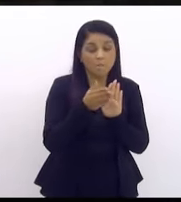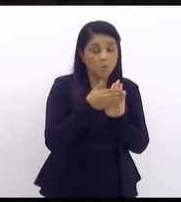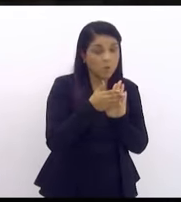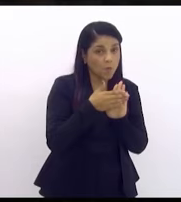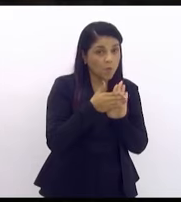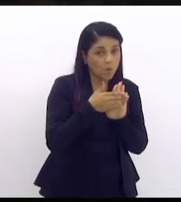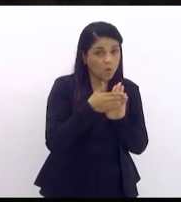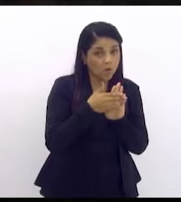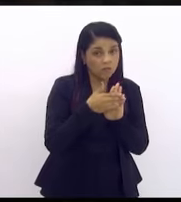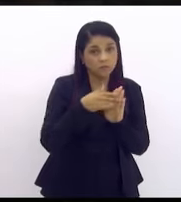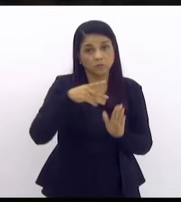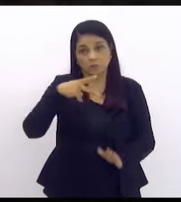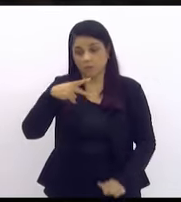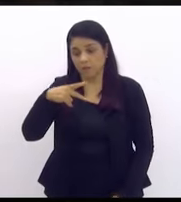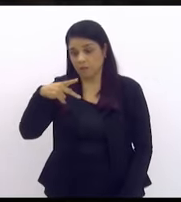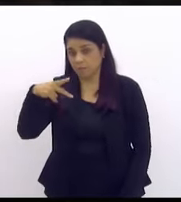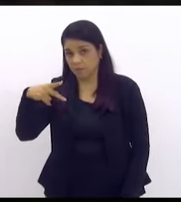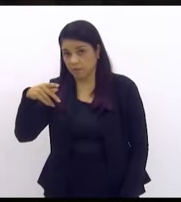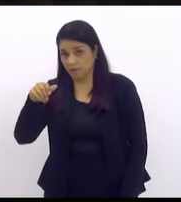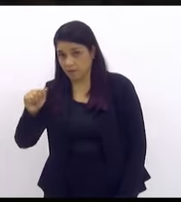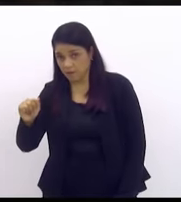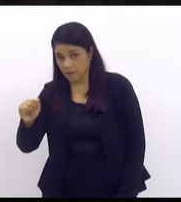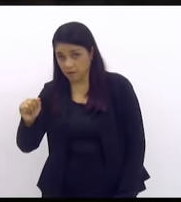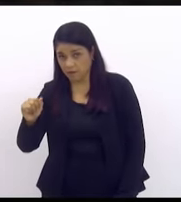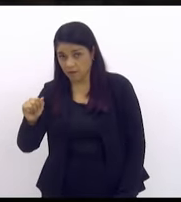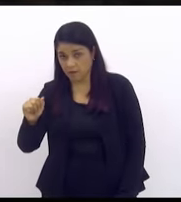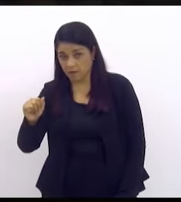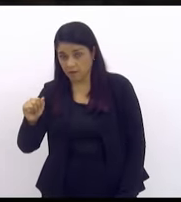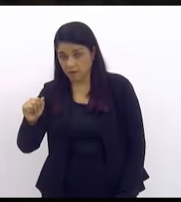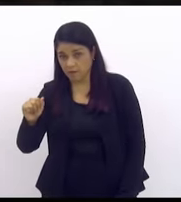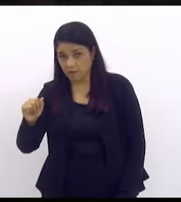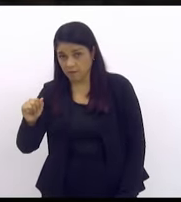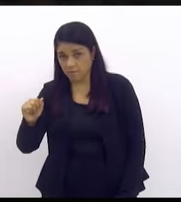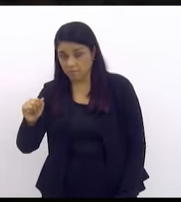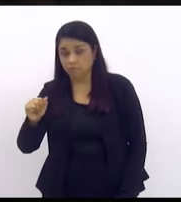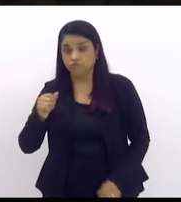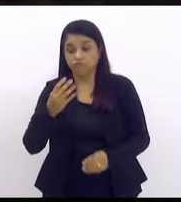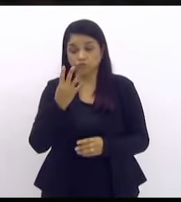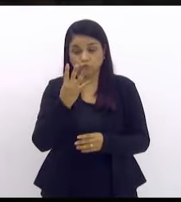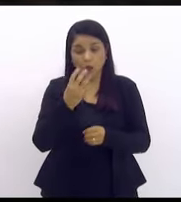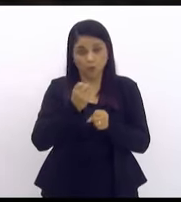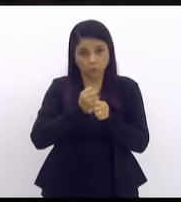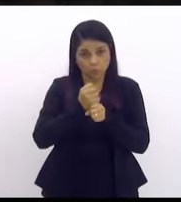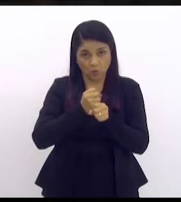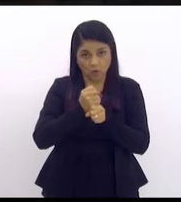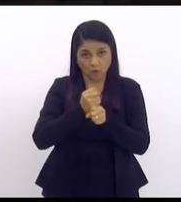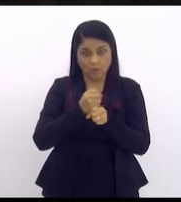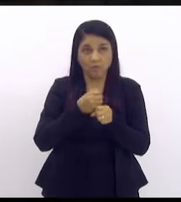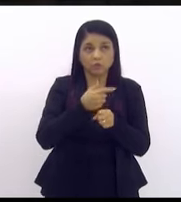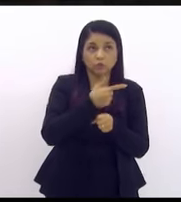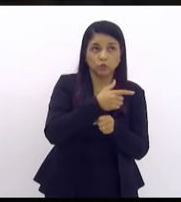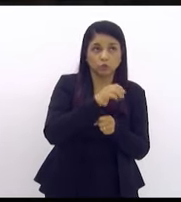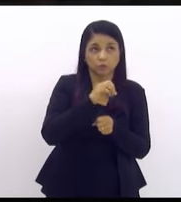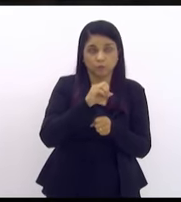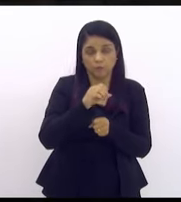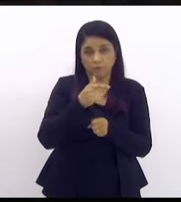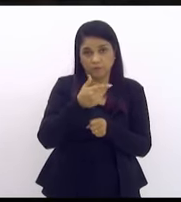propostas do PPA para pretérito, a dos 4 últimos anos, de 23